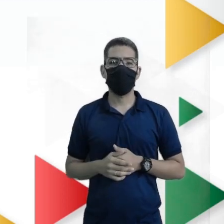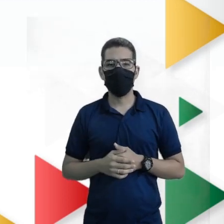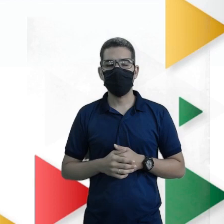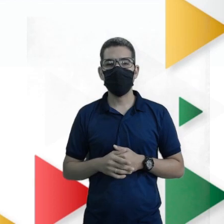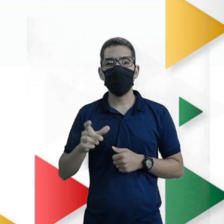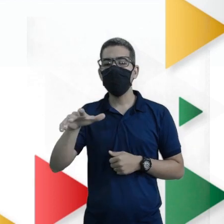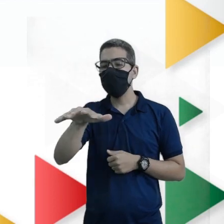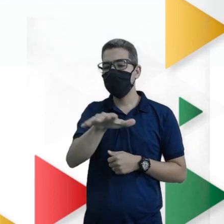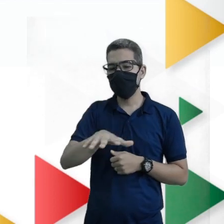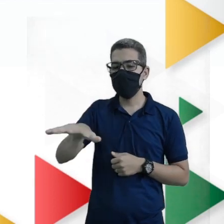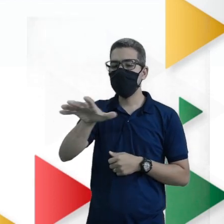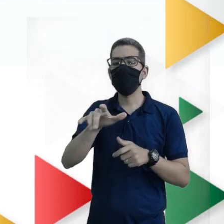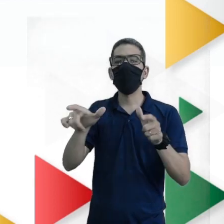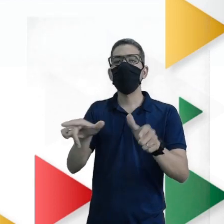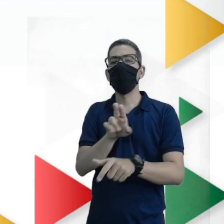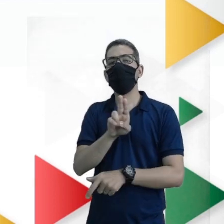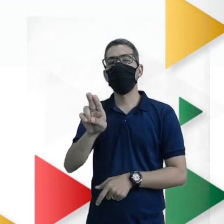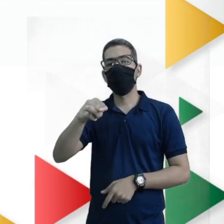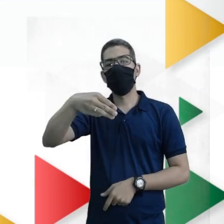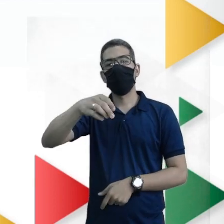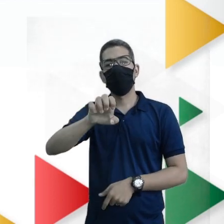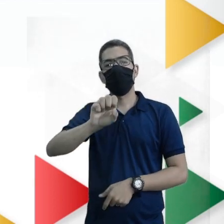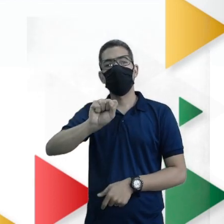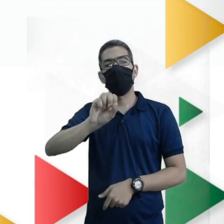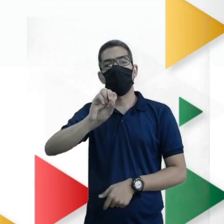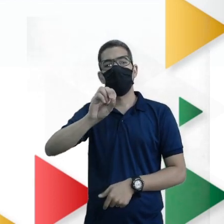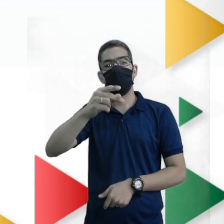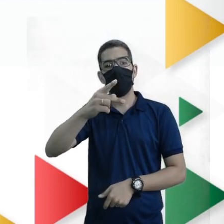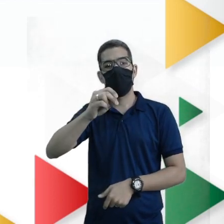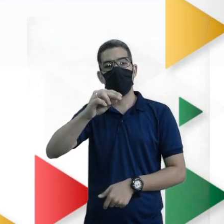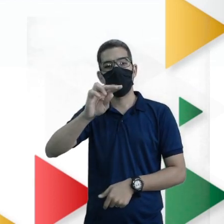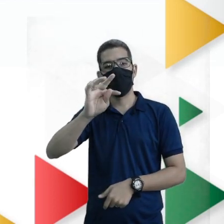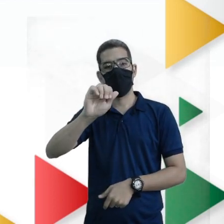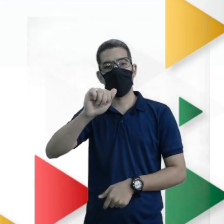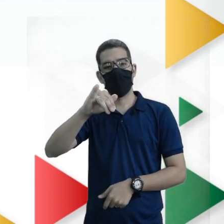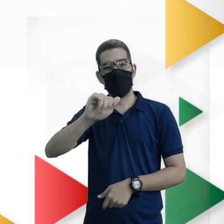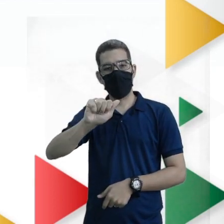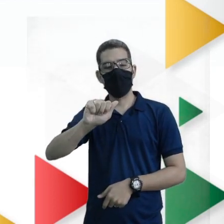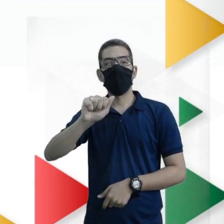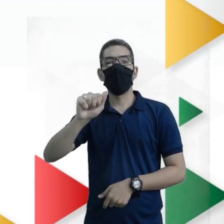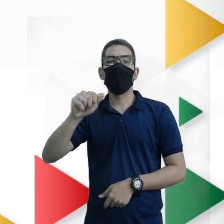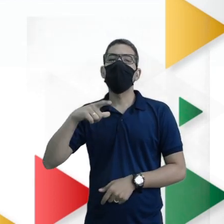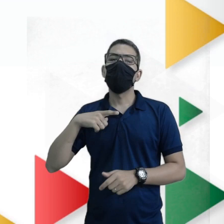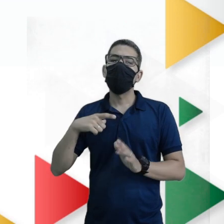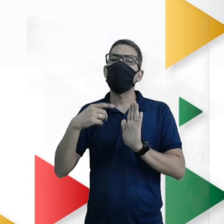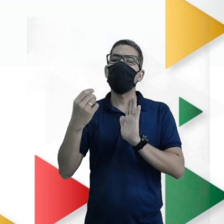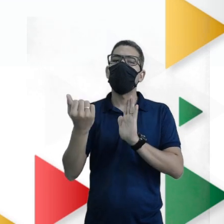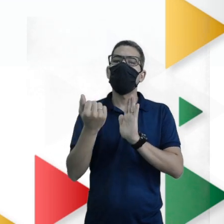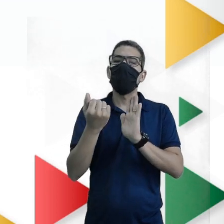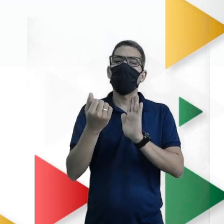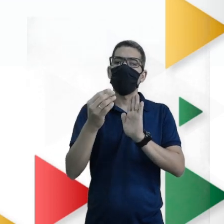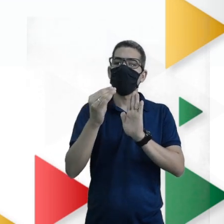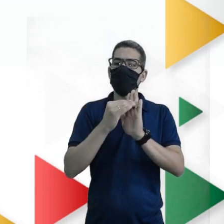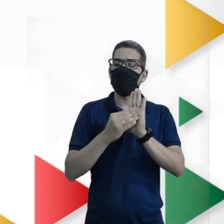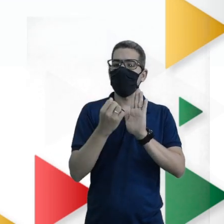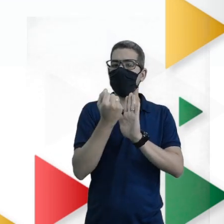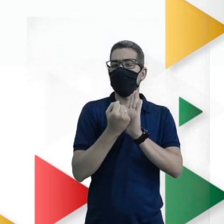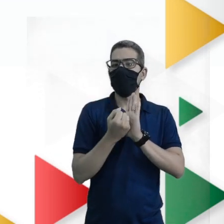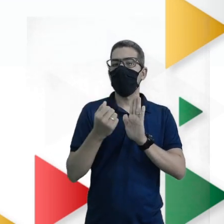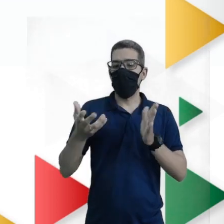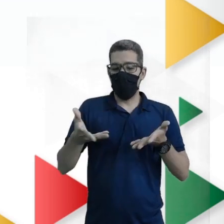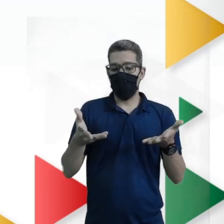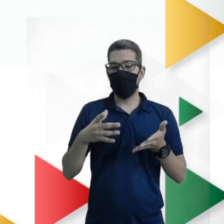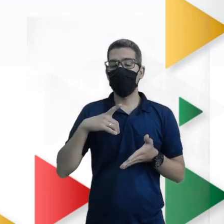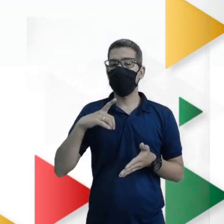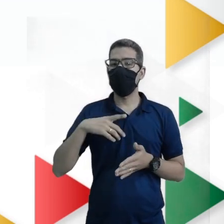da Mesopotâmia. Fala-se que os registros atuais são oriundos do Egito, tá? Mas já